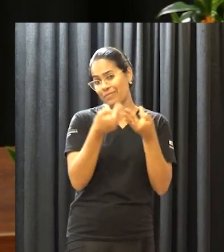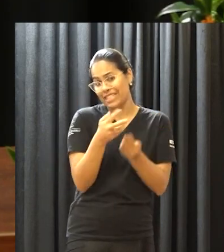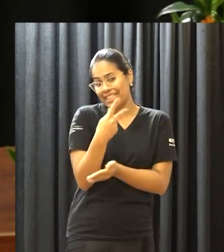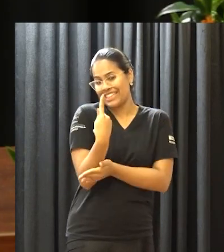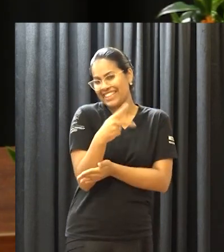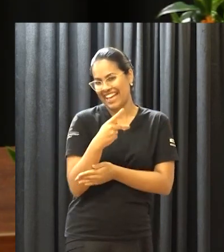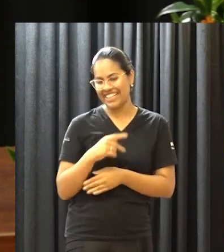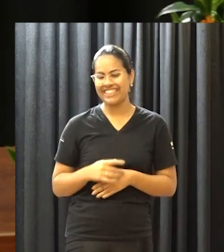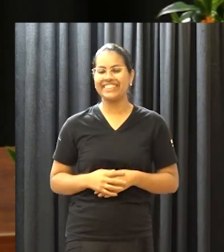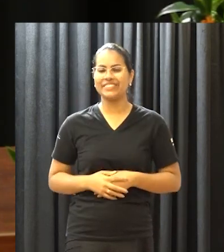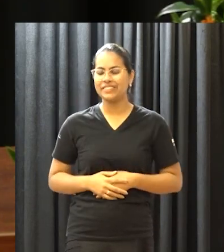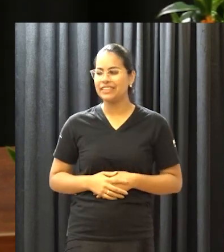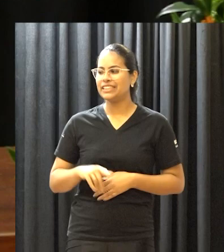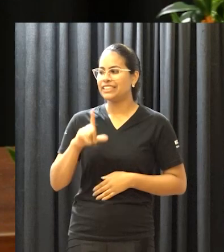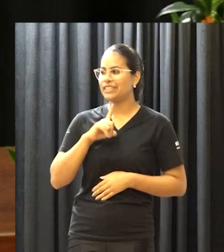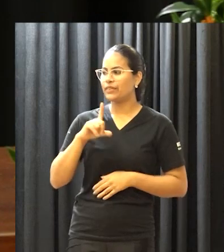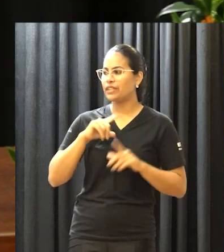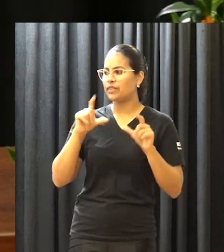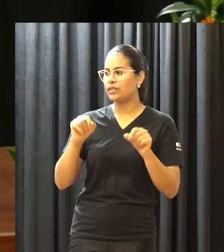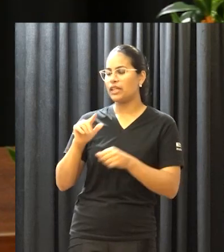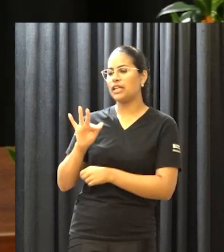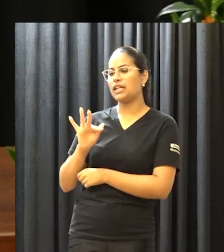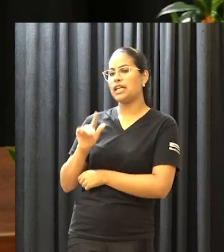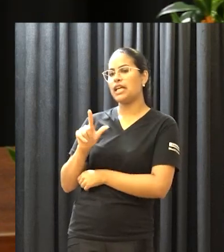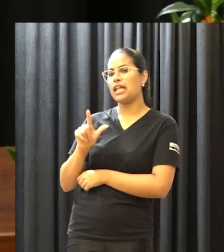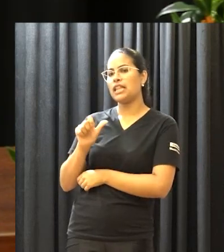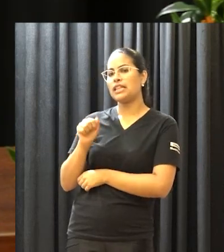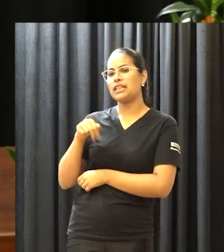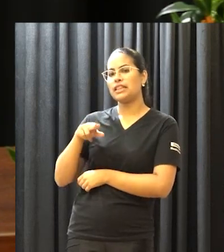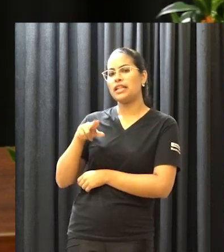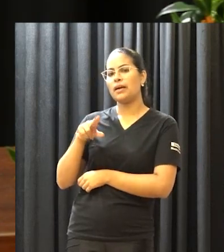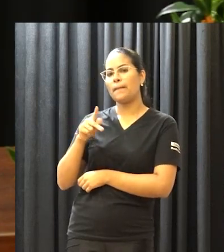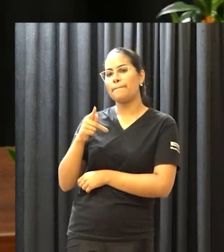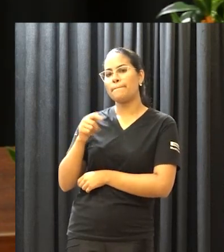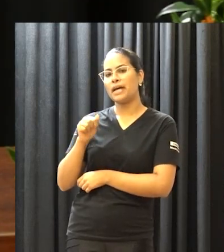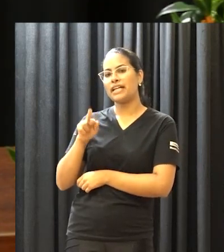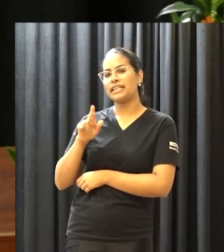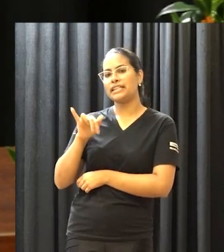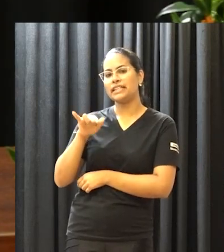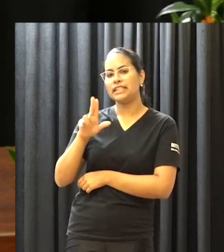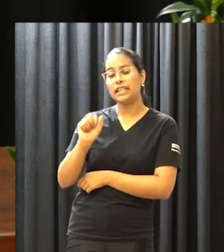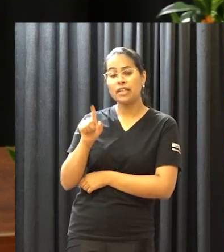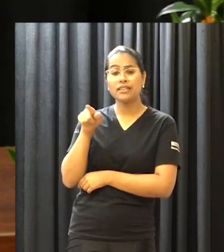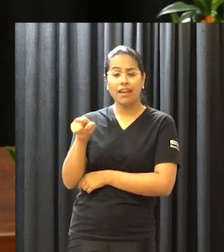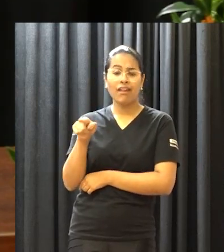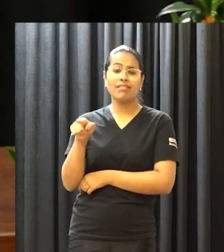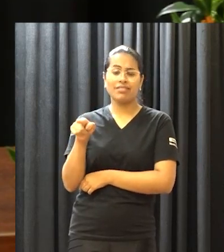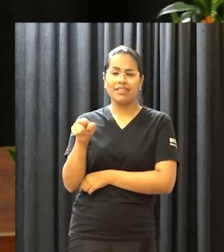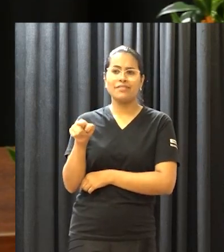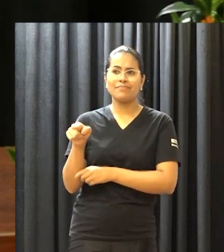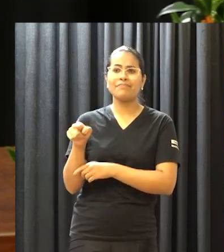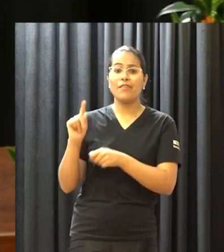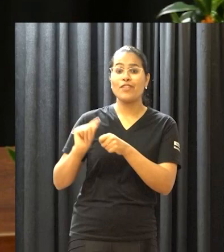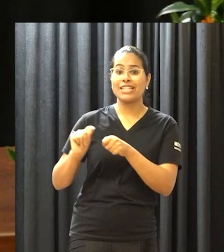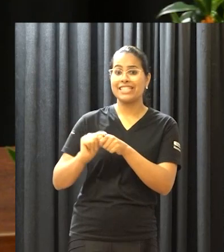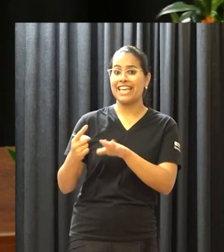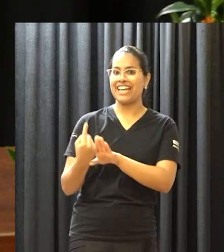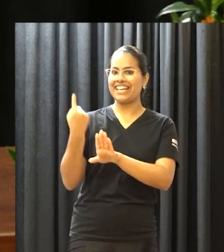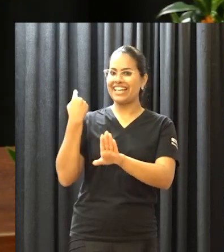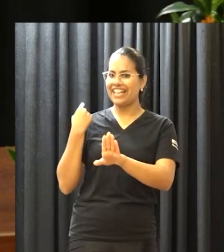uma lamparina toda trabalhada e umas pedrinhas, porque ela fez artesanato, vendia artesanato, uma coisa